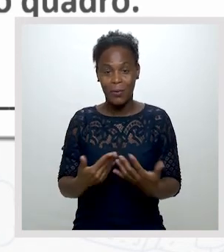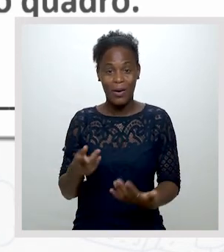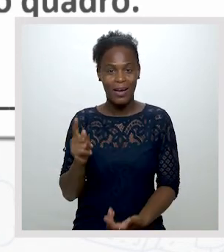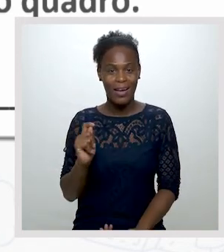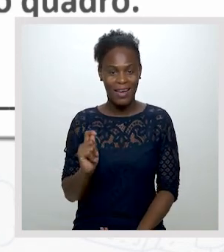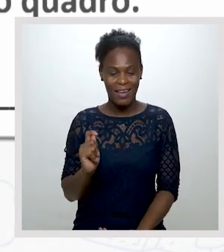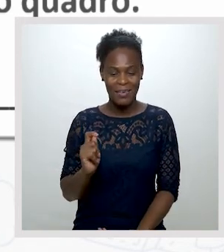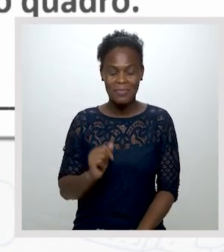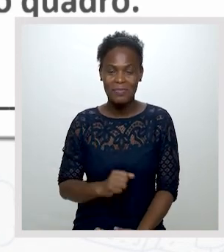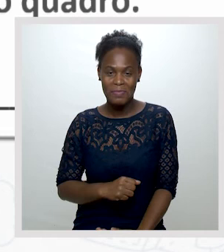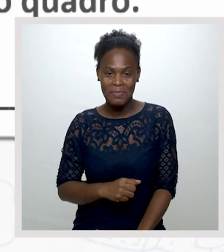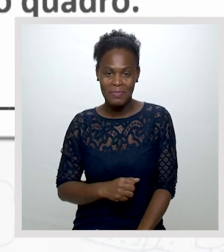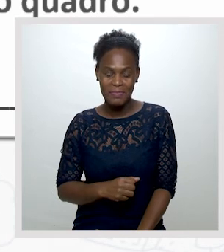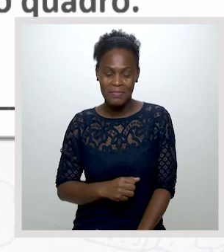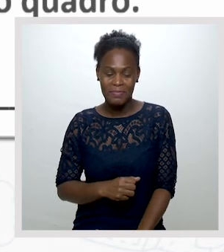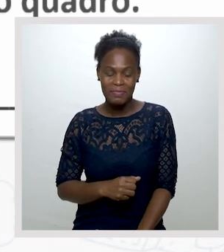E